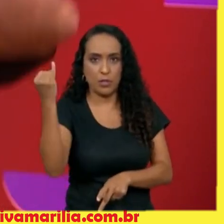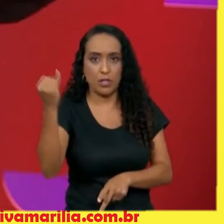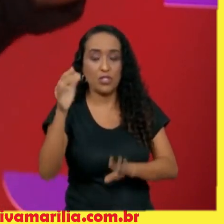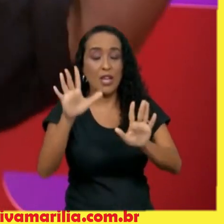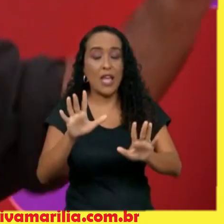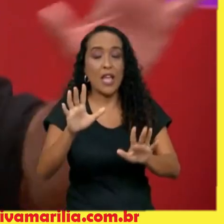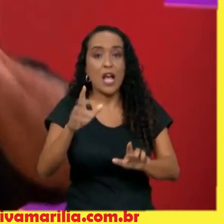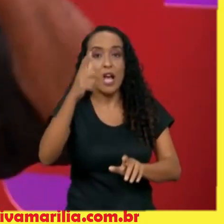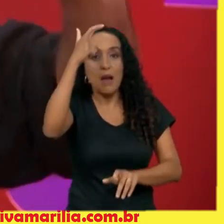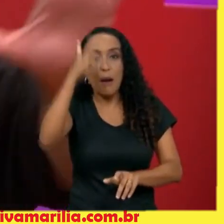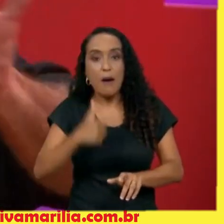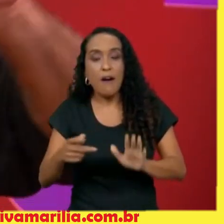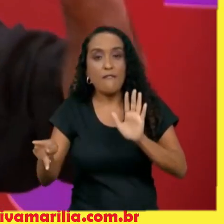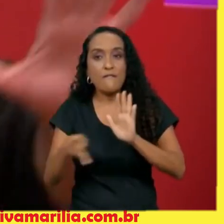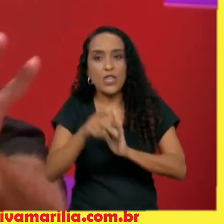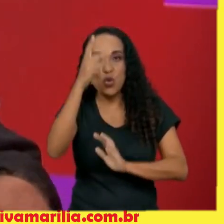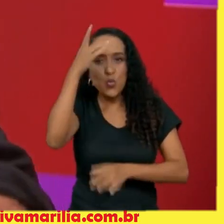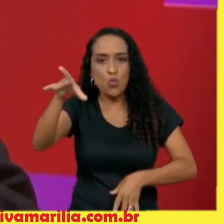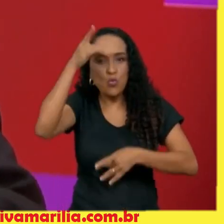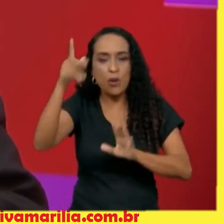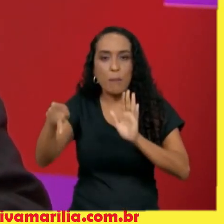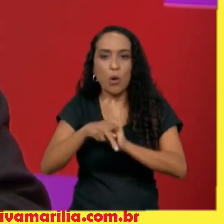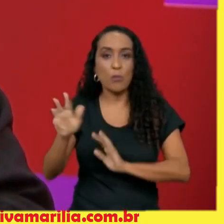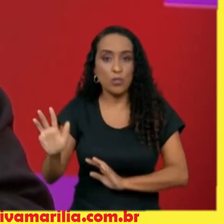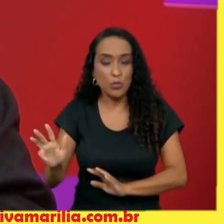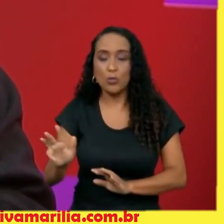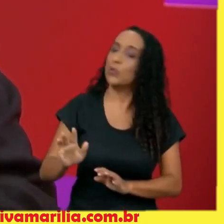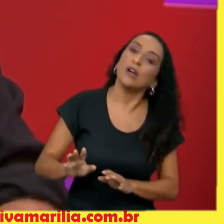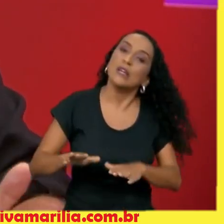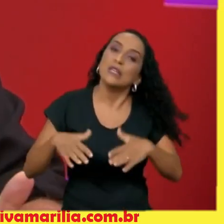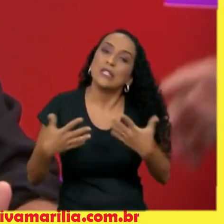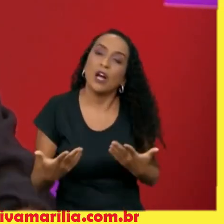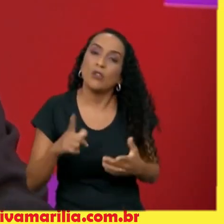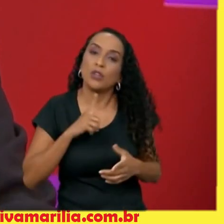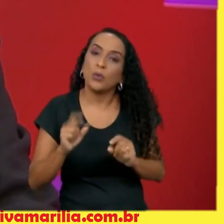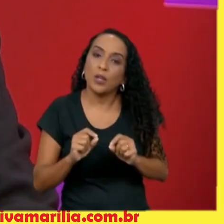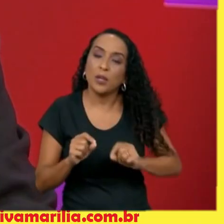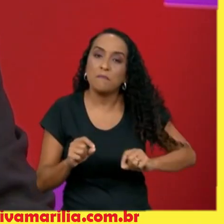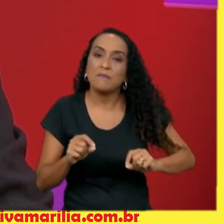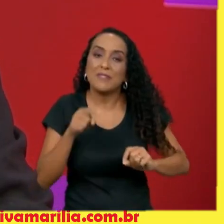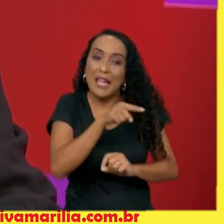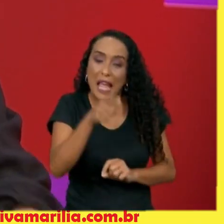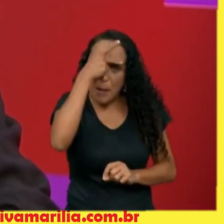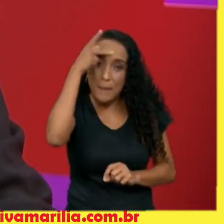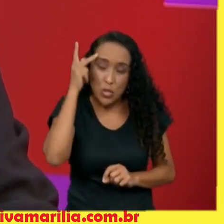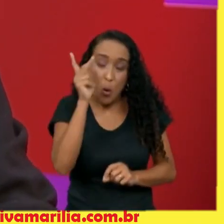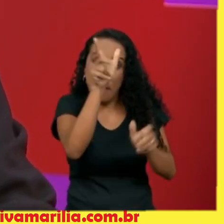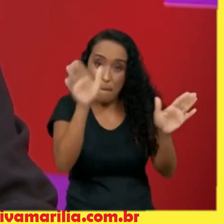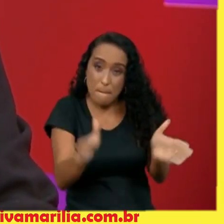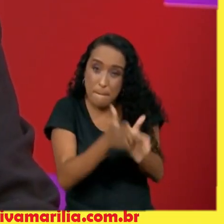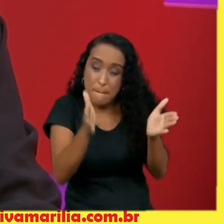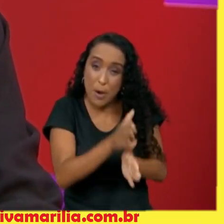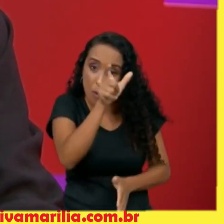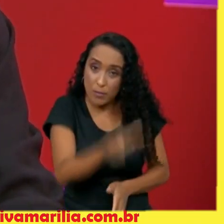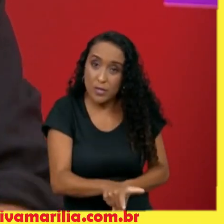não com uma compreensão de um outro Brasil alternativo, etc. Né? Então você tem aí esse cara que é pobre, né?